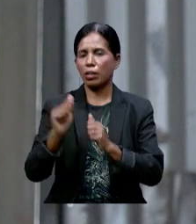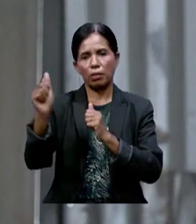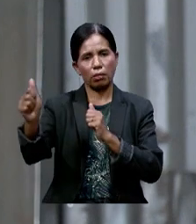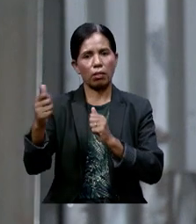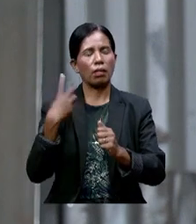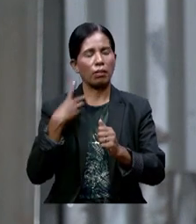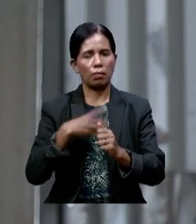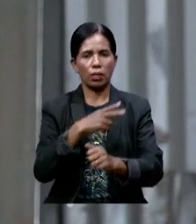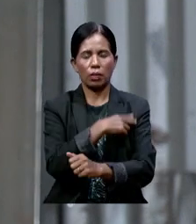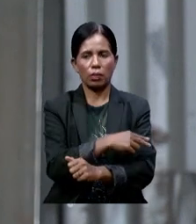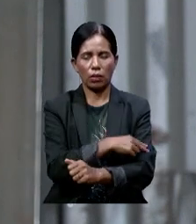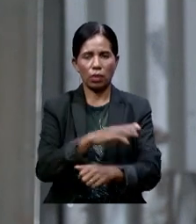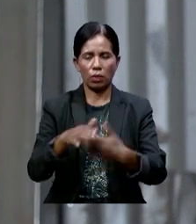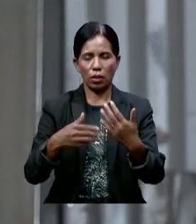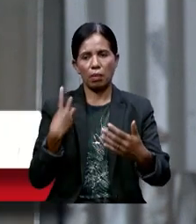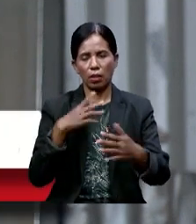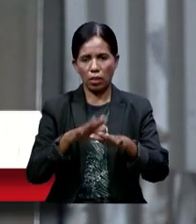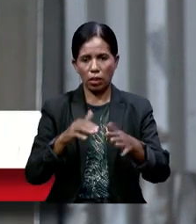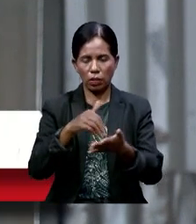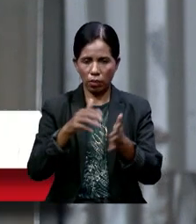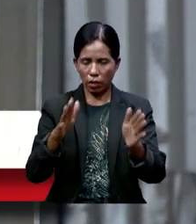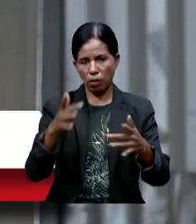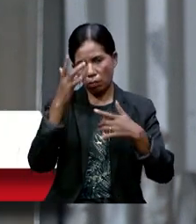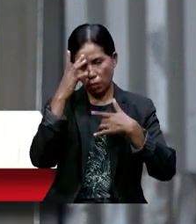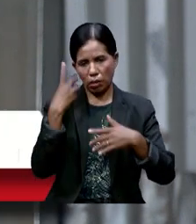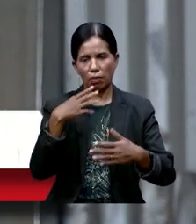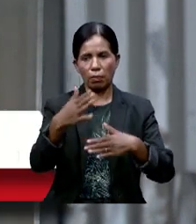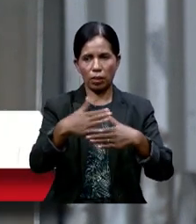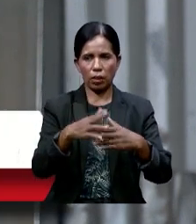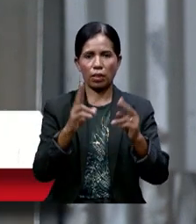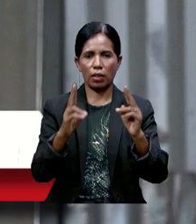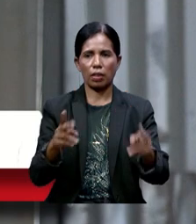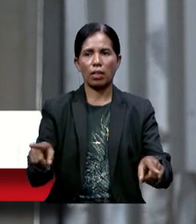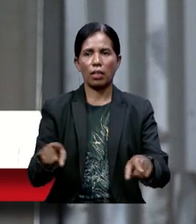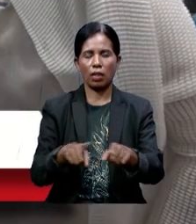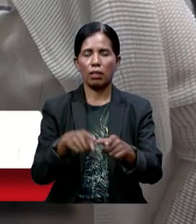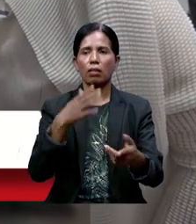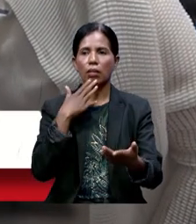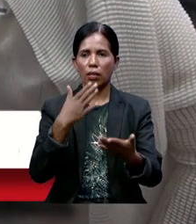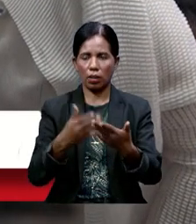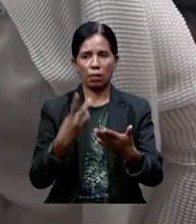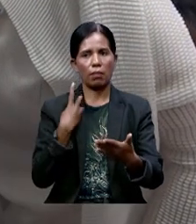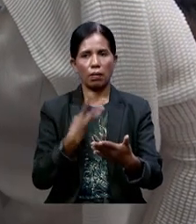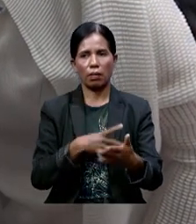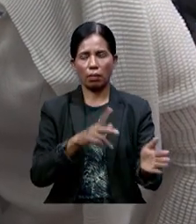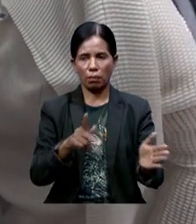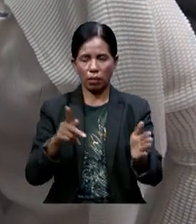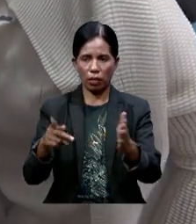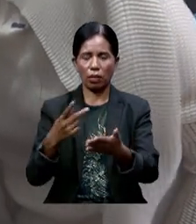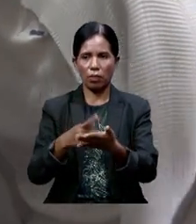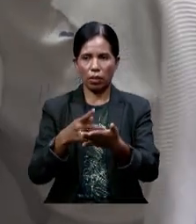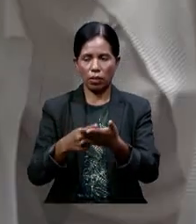yona am ne durante horas enta tu mesira am belak besikan ina ina maka sai bisa melihat ba amin tuir plano projeto